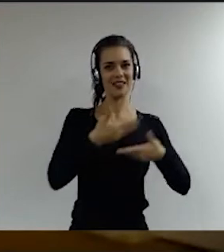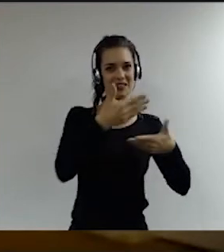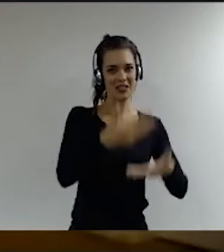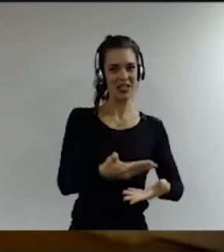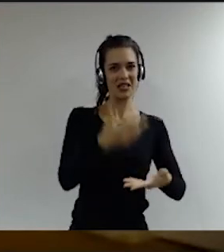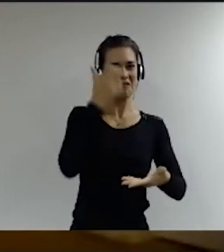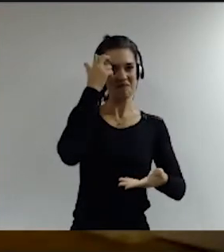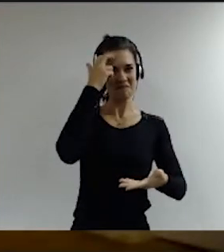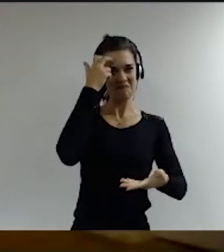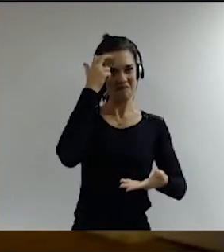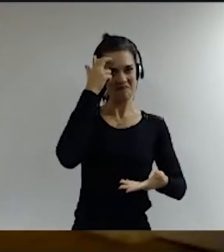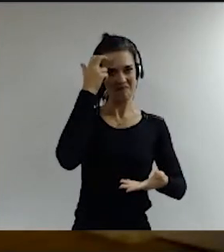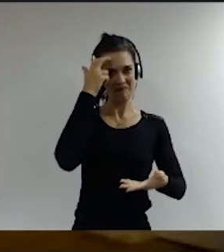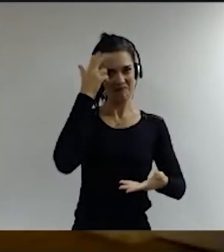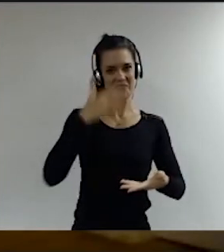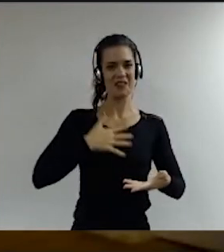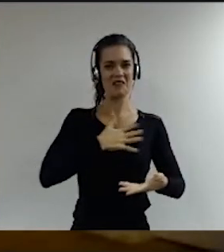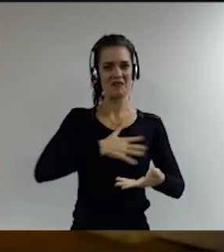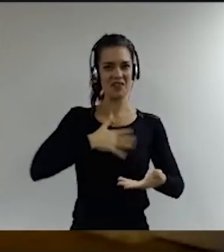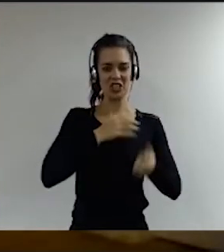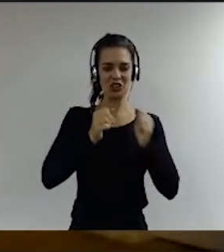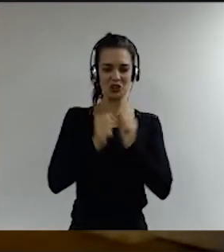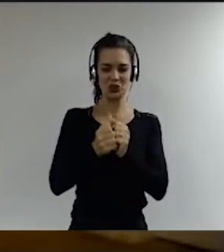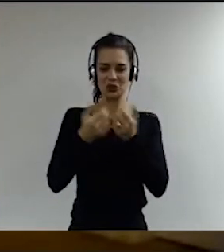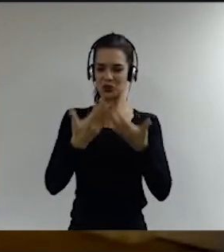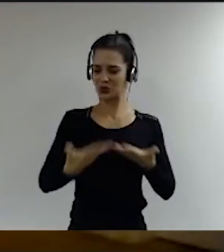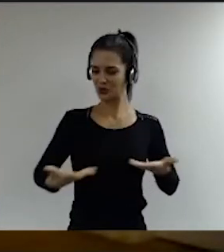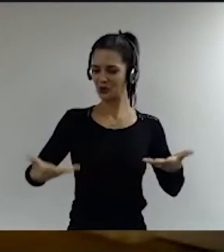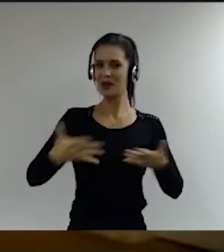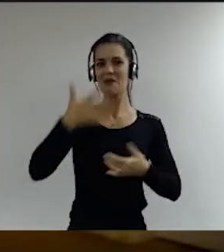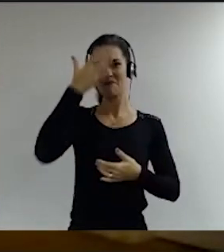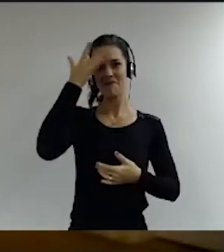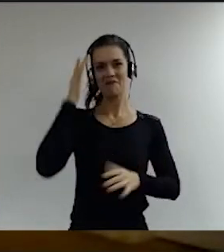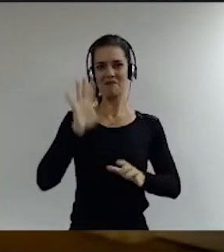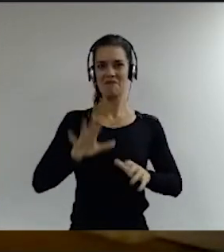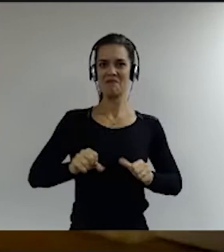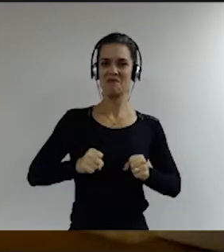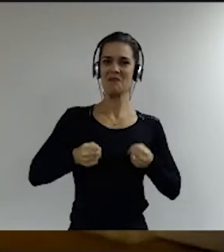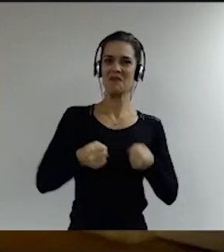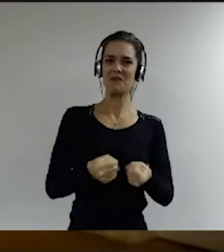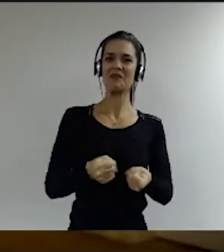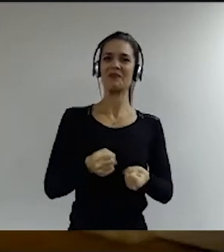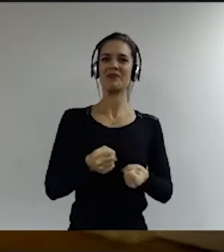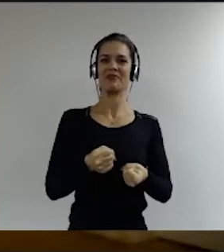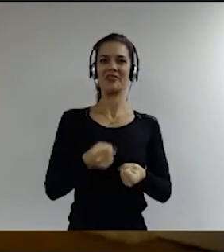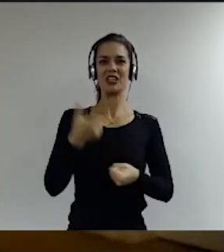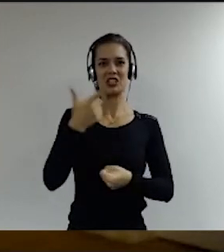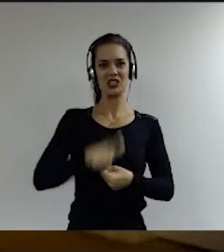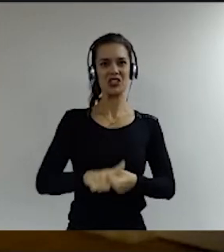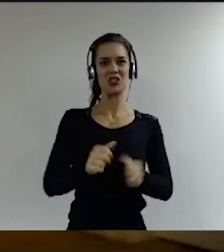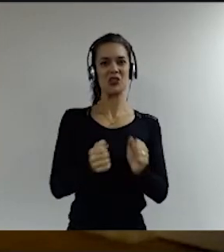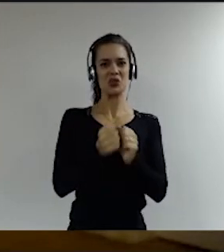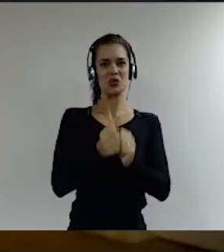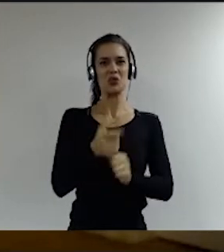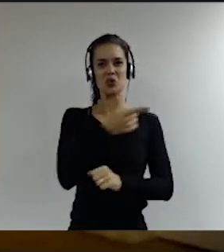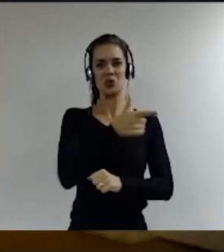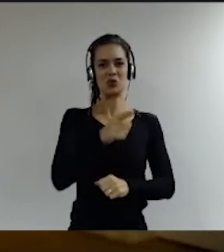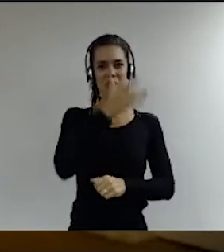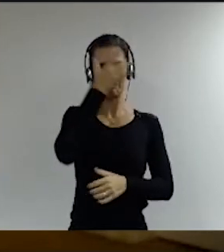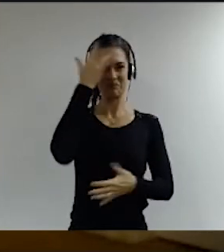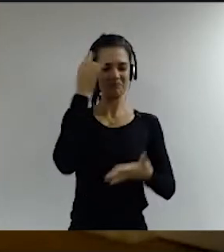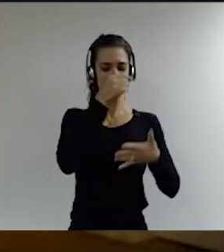Cruz. Prazer estar com esses guerreiros do Brasil, da advocacia brasileira, estar aqui mais uma vez com o Nabor Bulhões, com